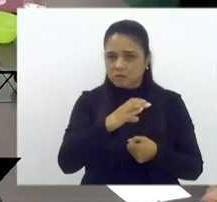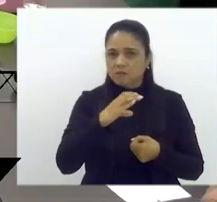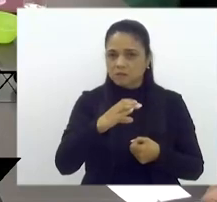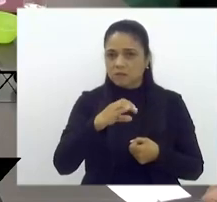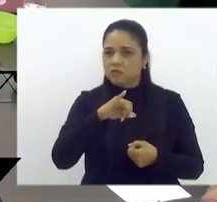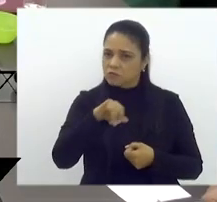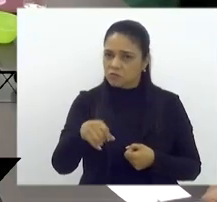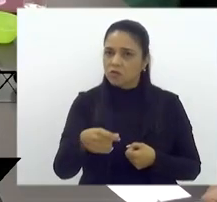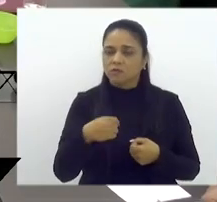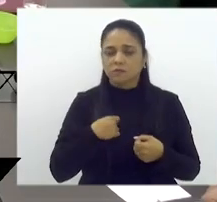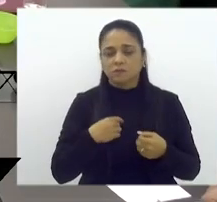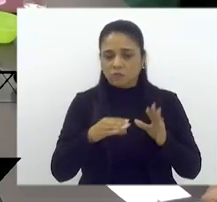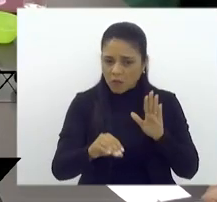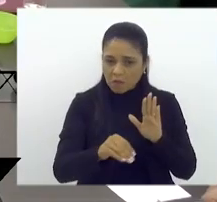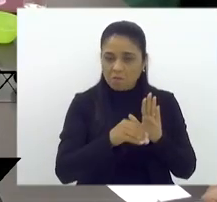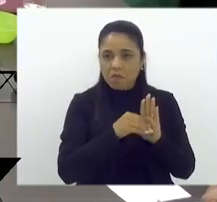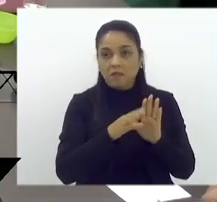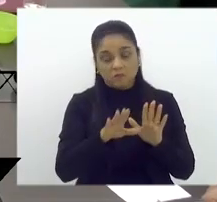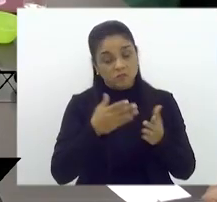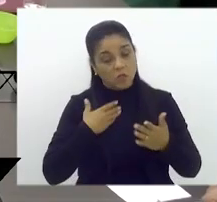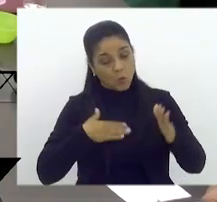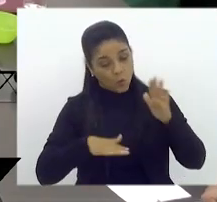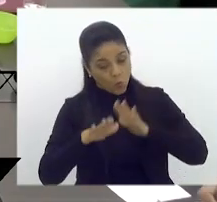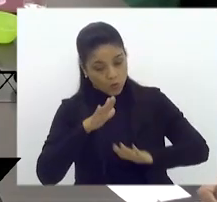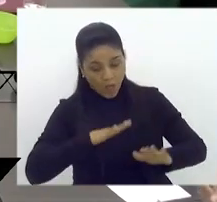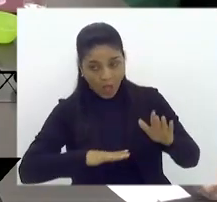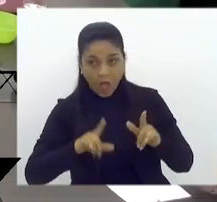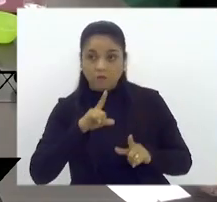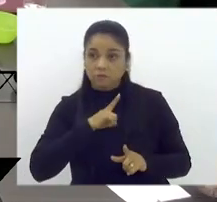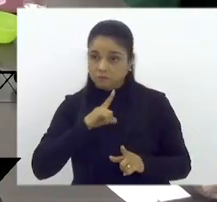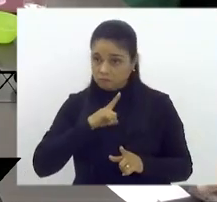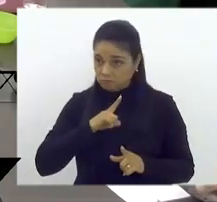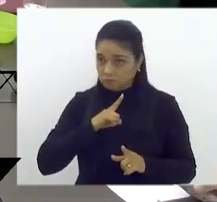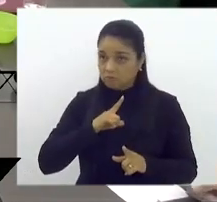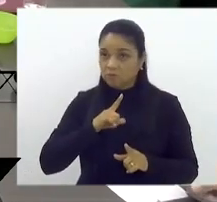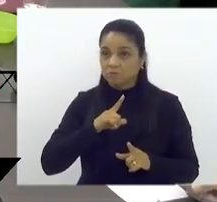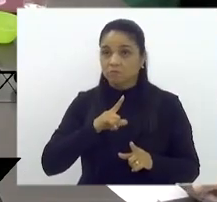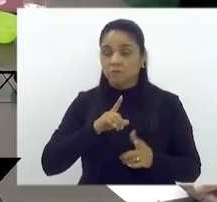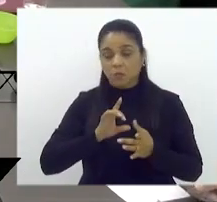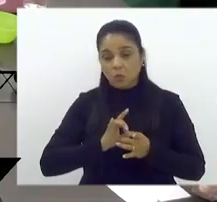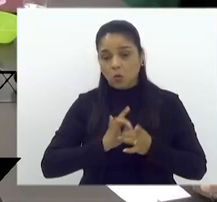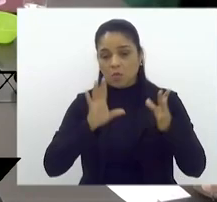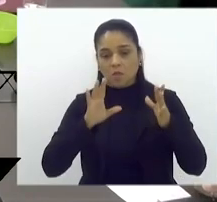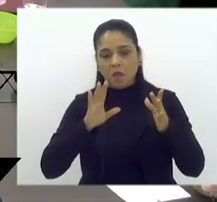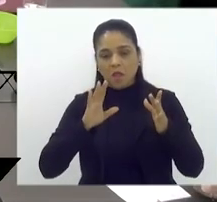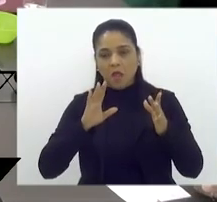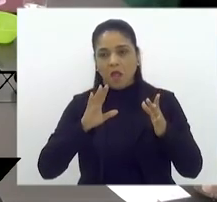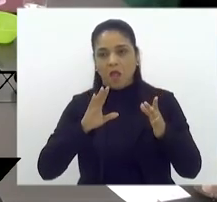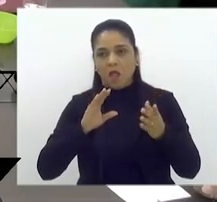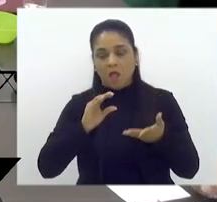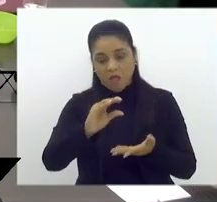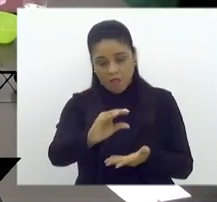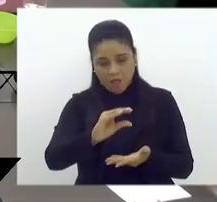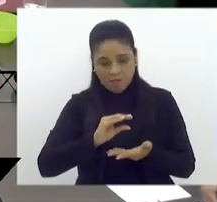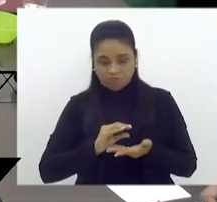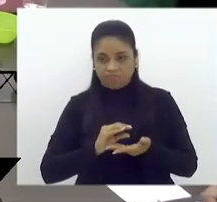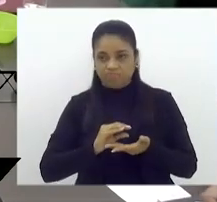fazer A gente tem tido uma cautela de não permitir apontamento de fonte de custeio